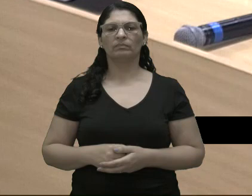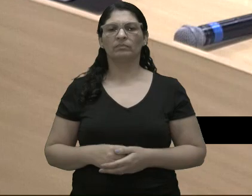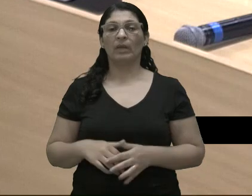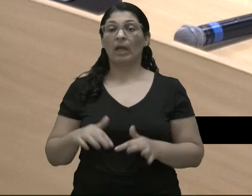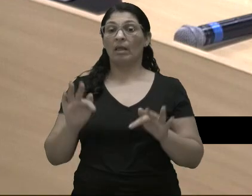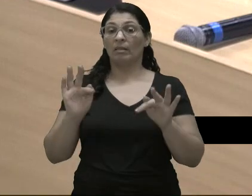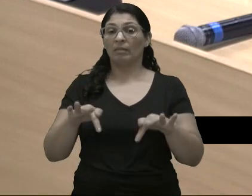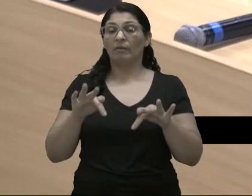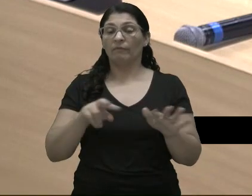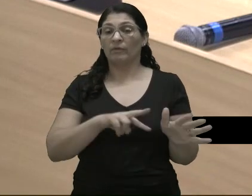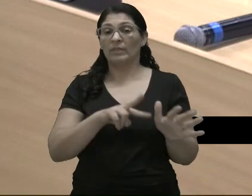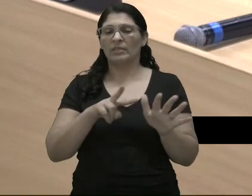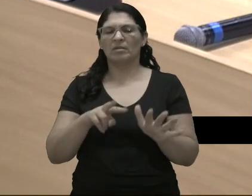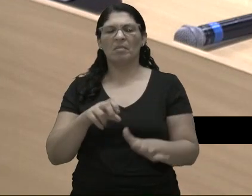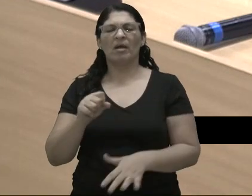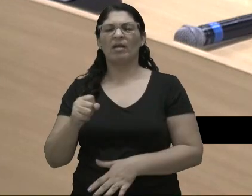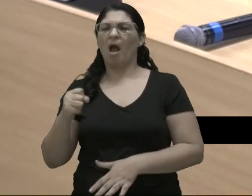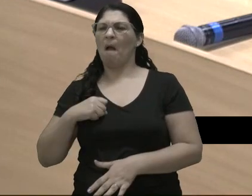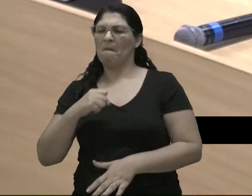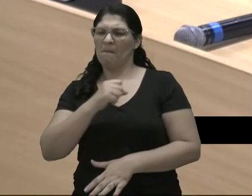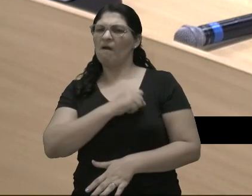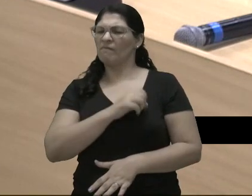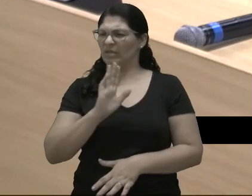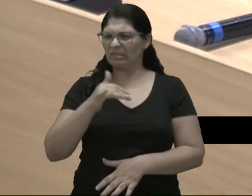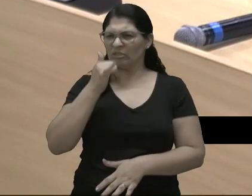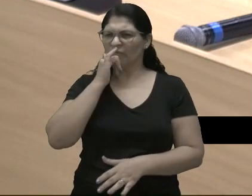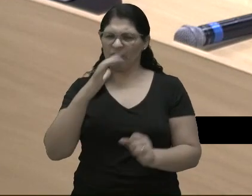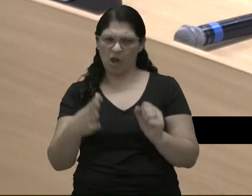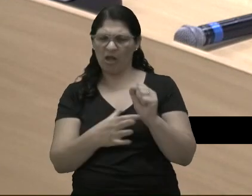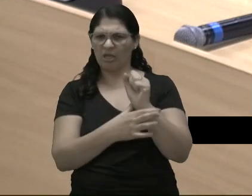uma fala do prefeito sobre isso? Ele garantiu esse passe?